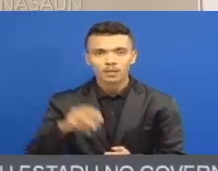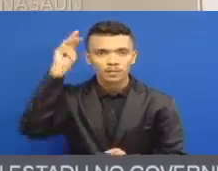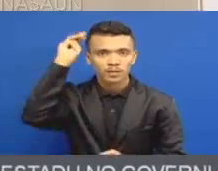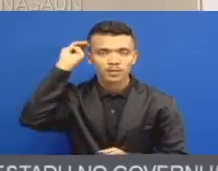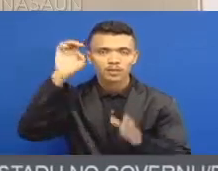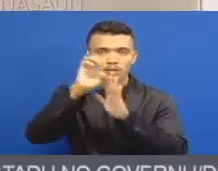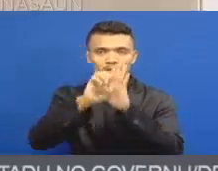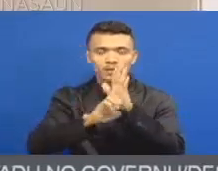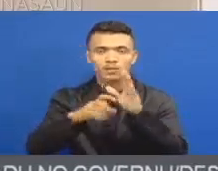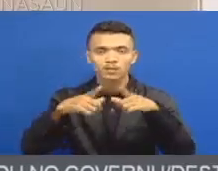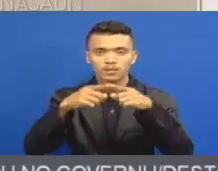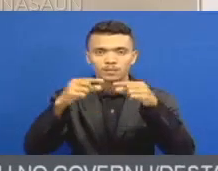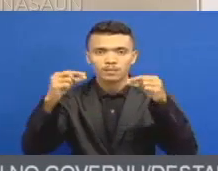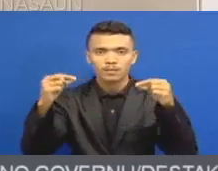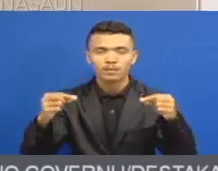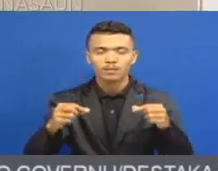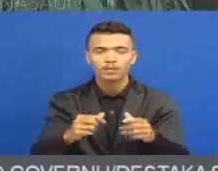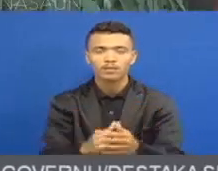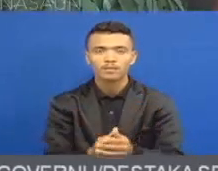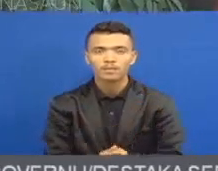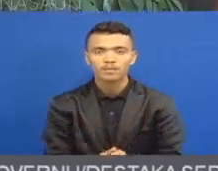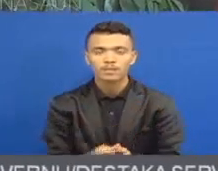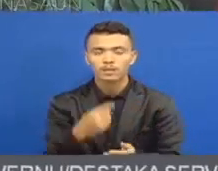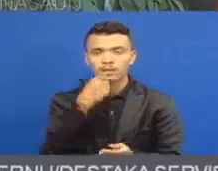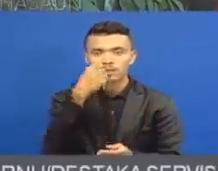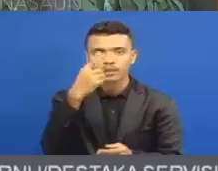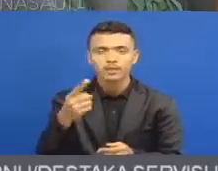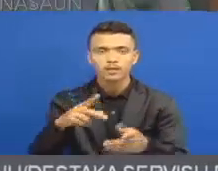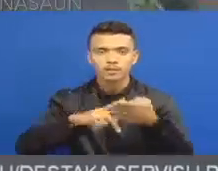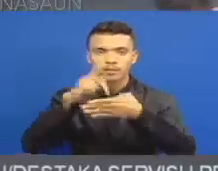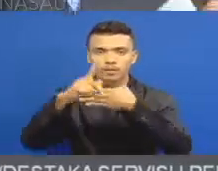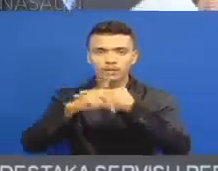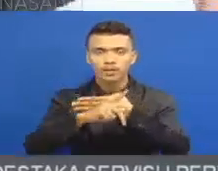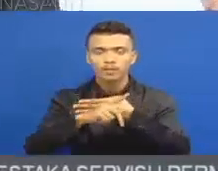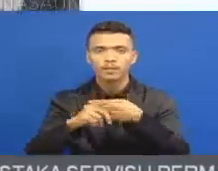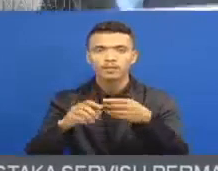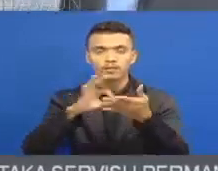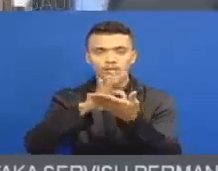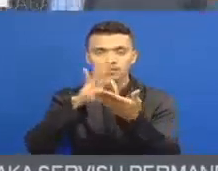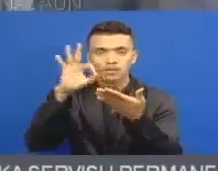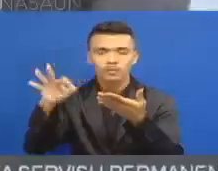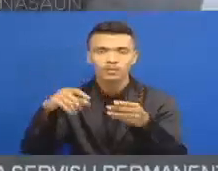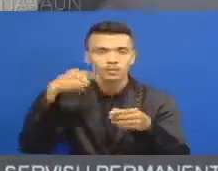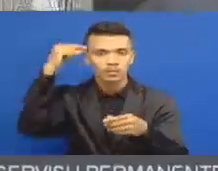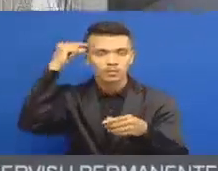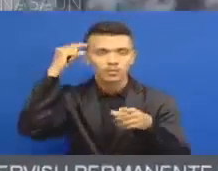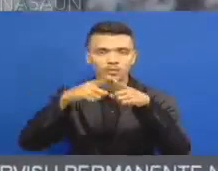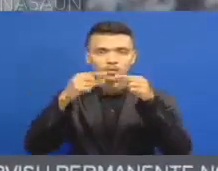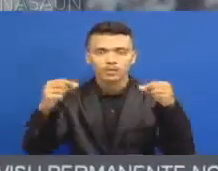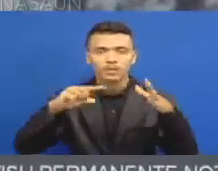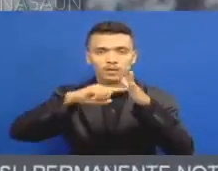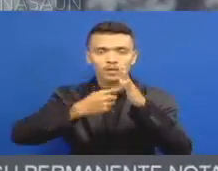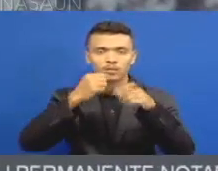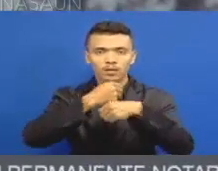Ministro Estado Negócio Estrangeiro do Japão, Takei Shunsuke, informa. Programa Estagiário Formação Técnico, Governo do Japão, Rahu